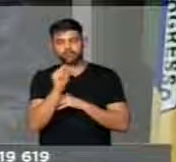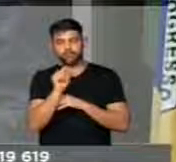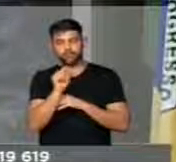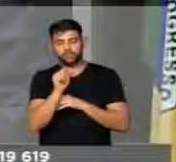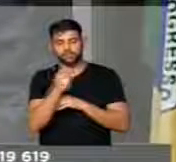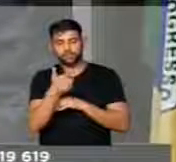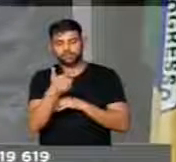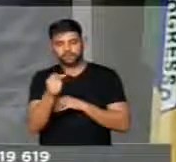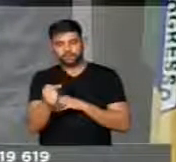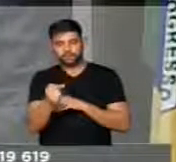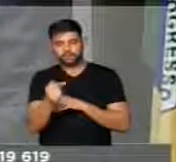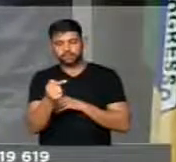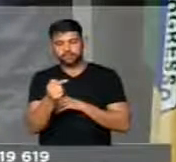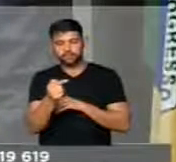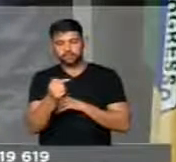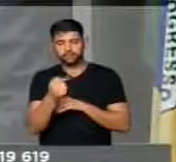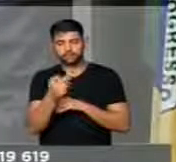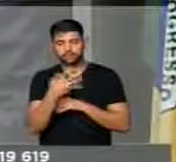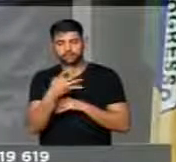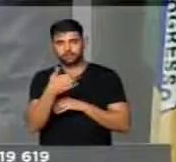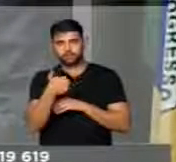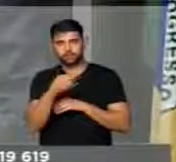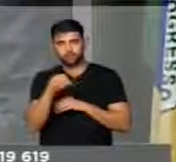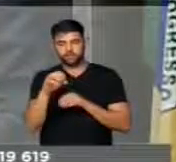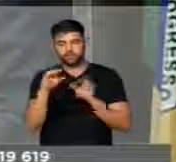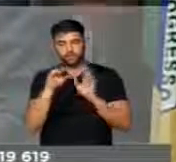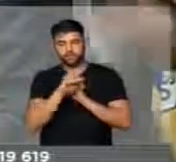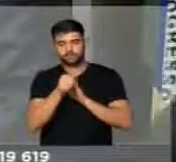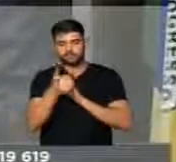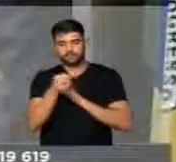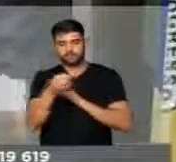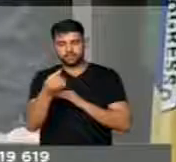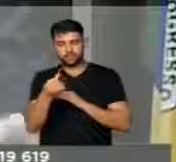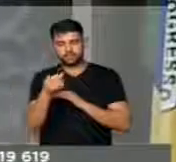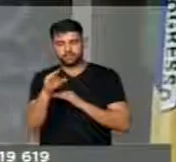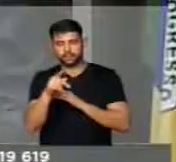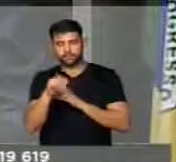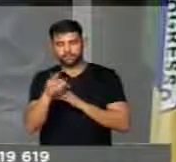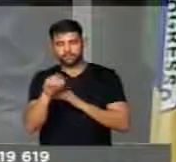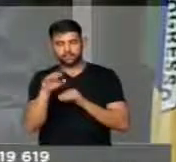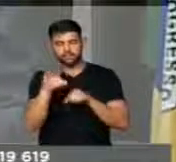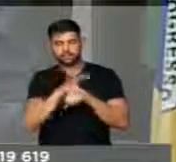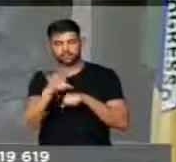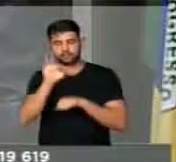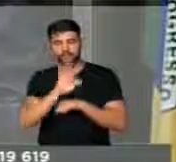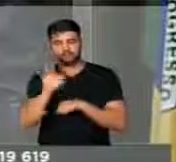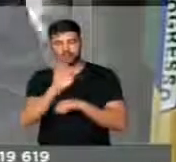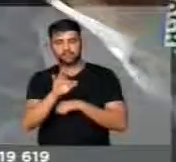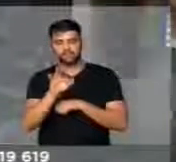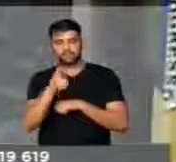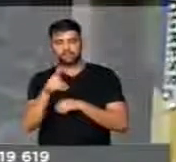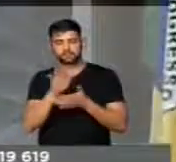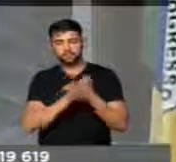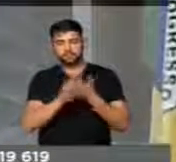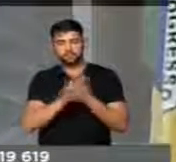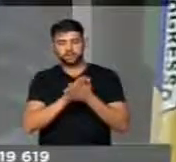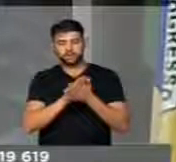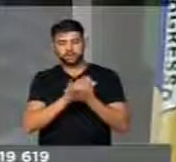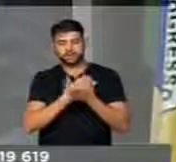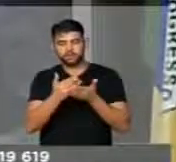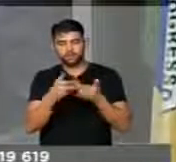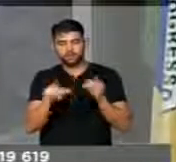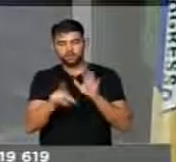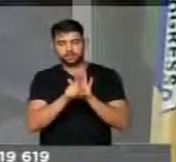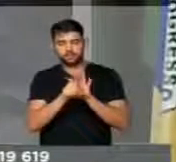e 27, e 48 caput e 61 caput da Constituição Federal. Não há reserva de